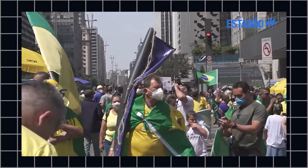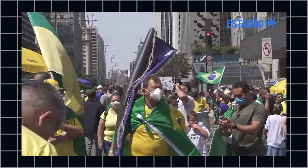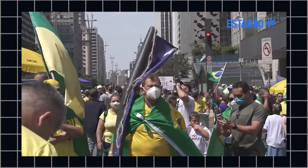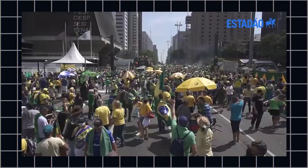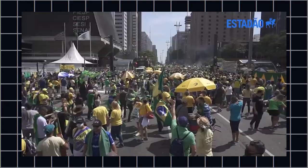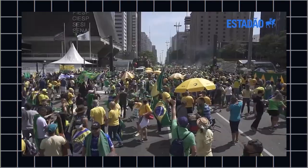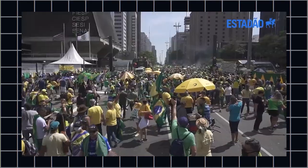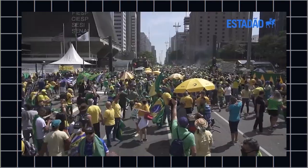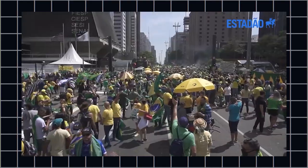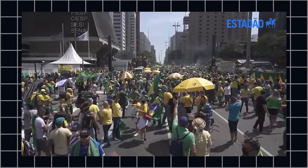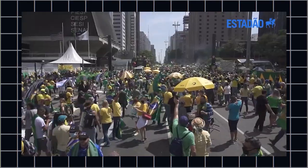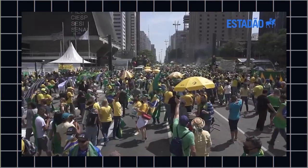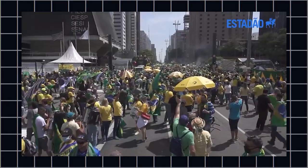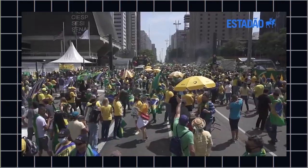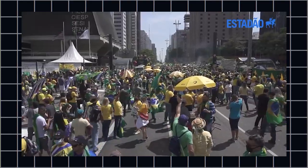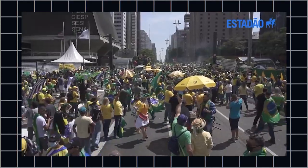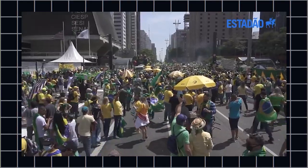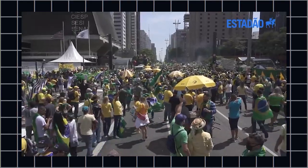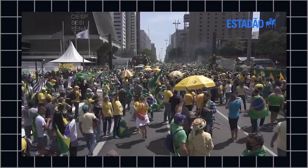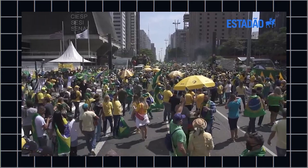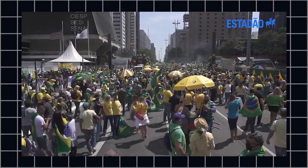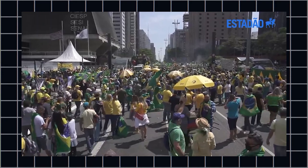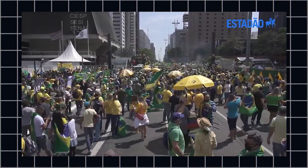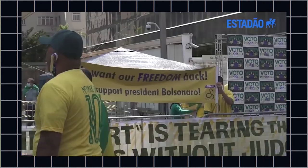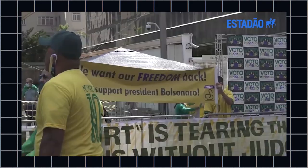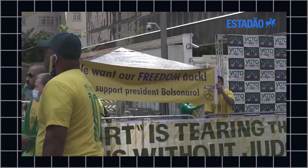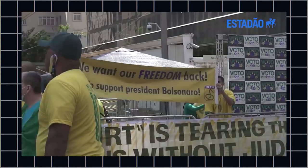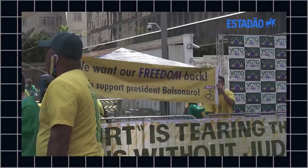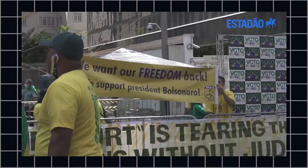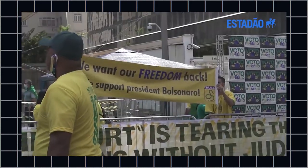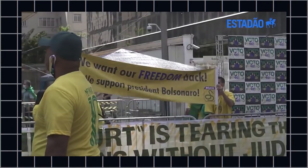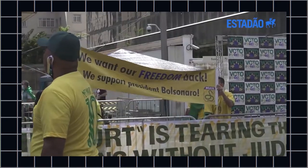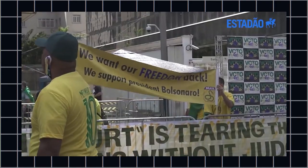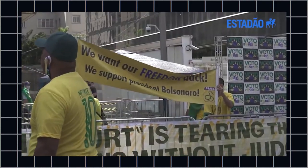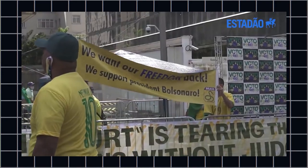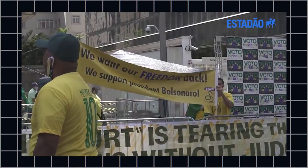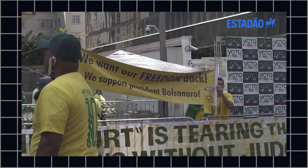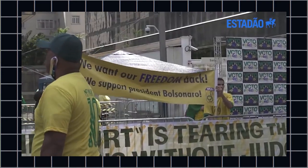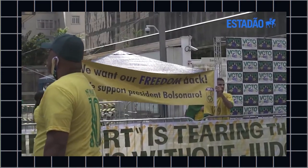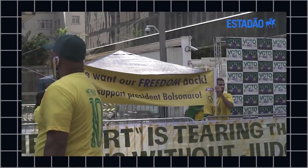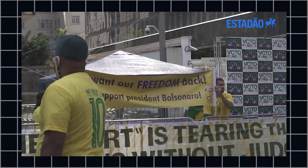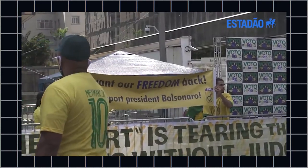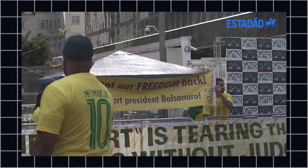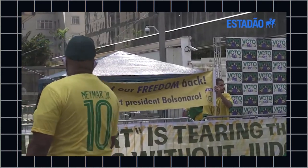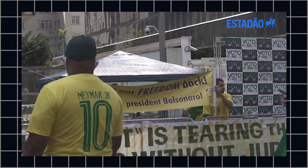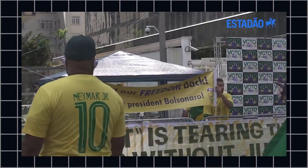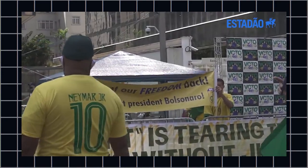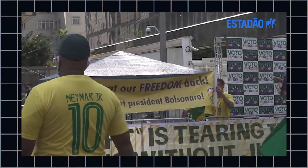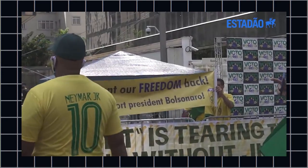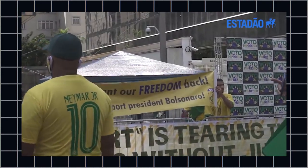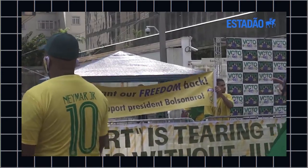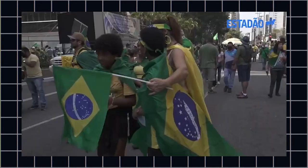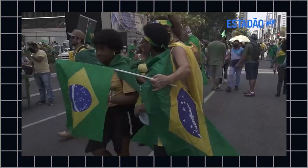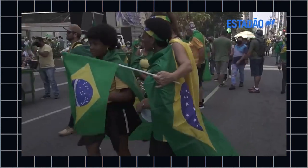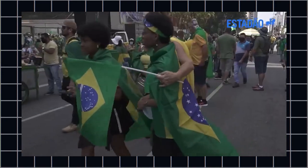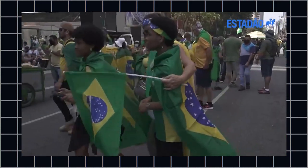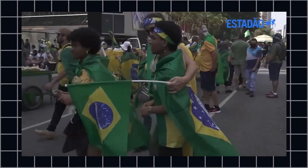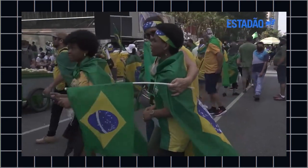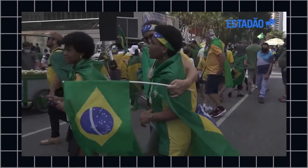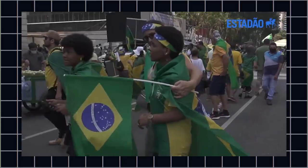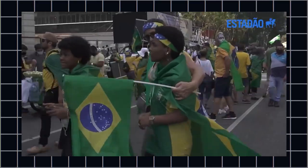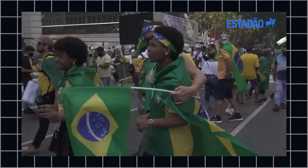de divisas, imóveis comprados com dinheiro vivo, o que nunca sinaliza coisa boa, são